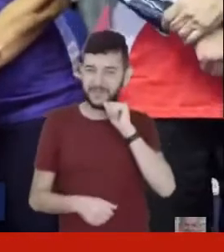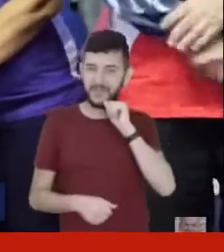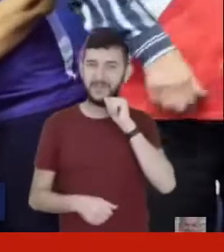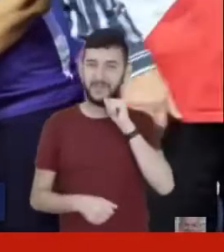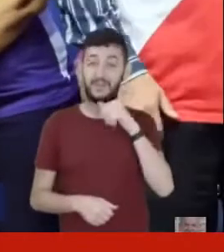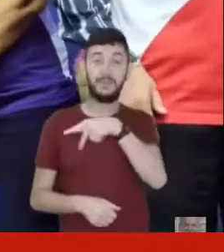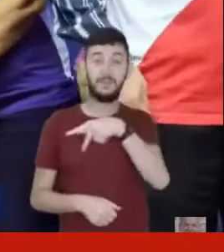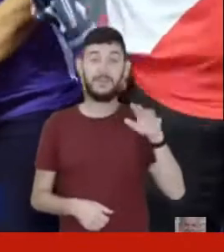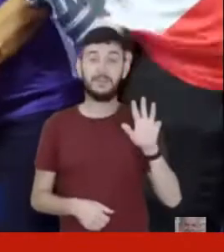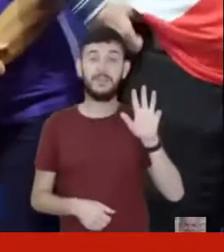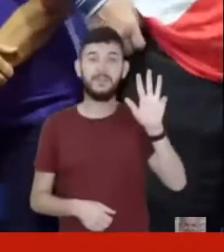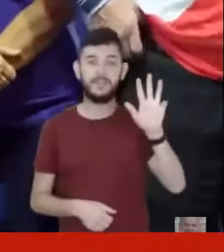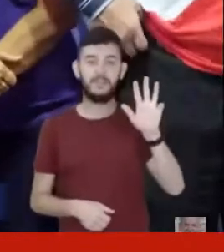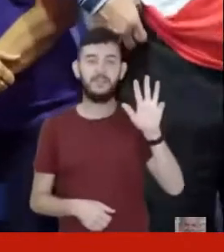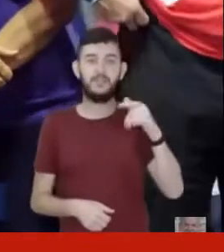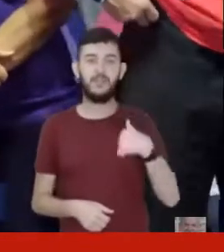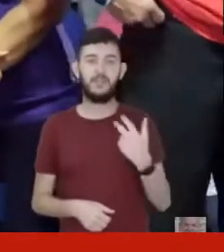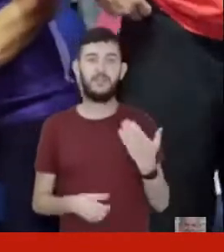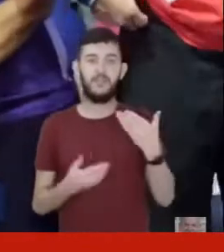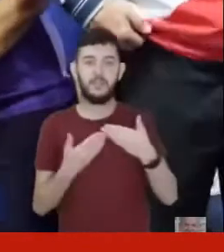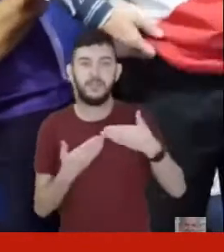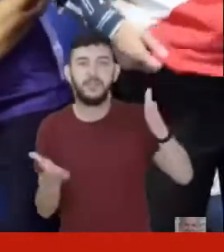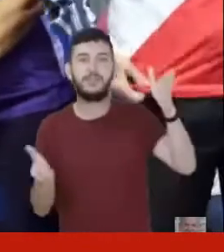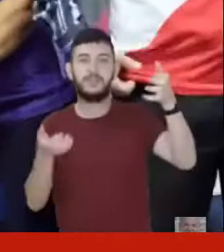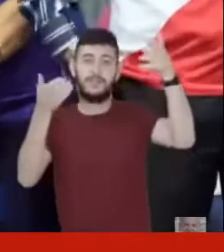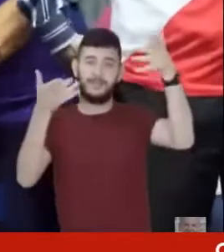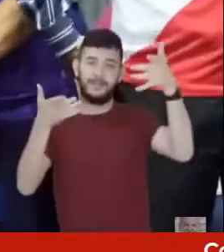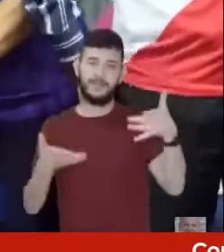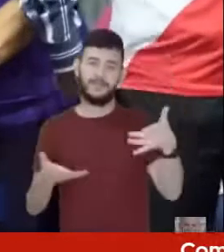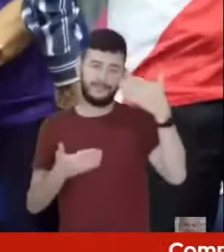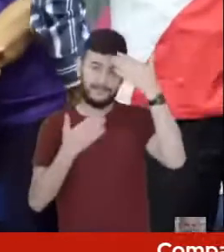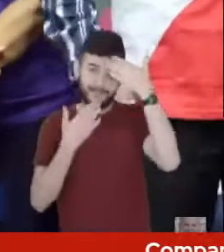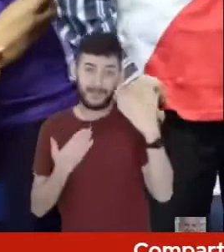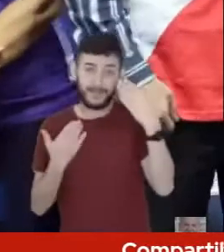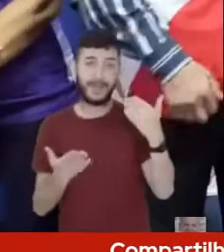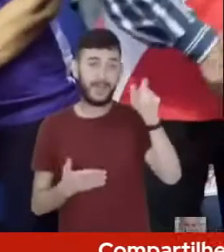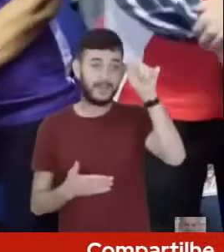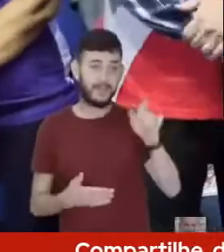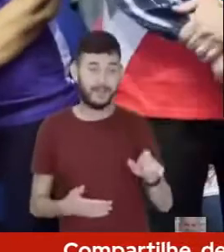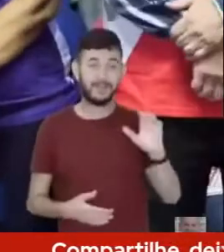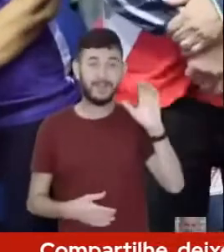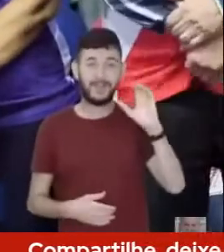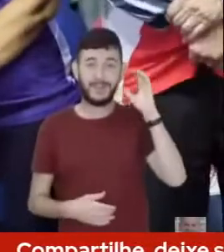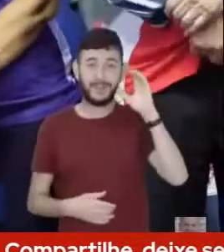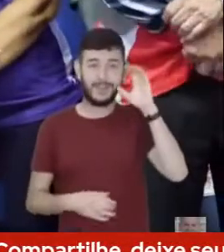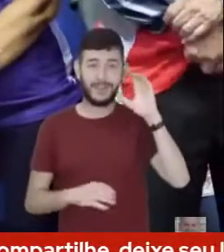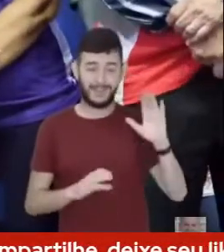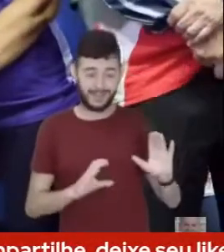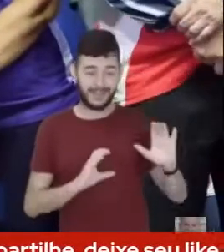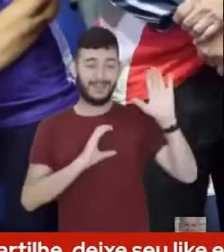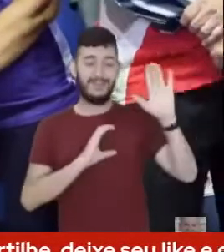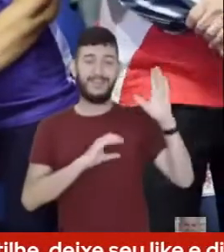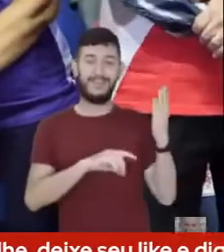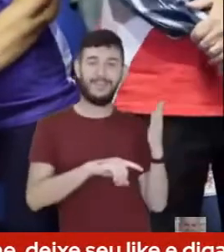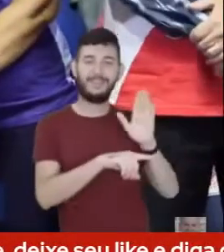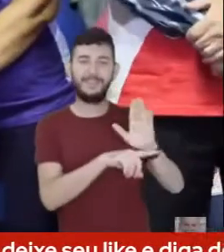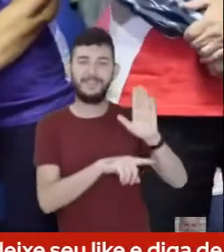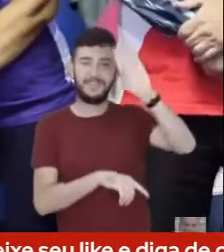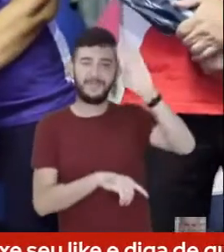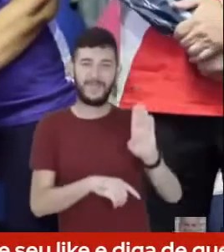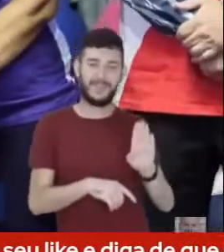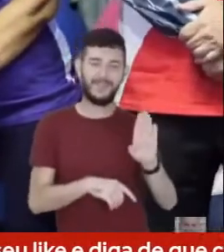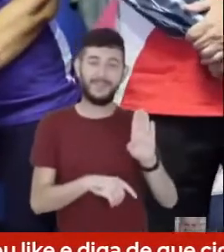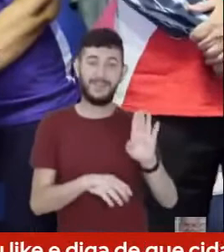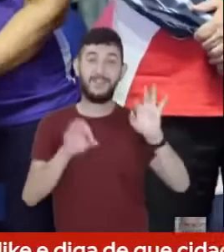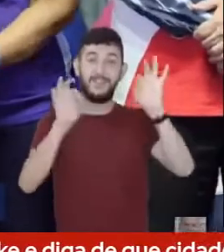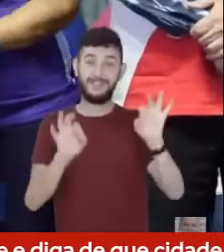muito obrigado por ter se colocado novamente à disposição desse país para resgatar a dignidade da nação